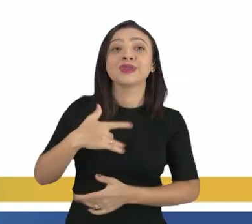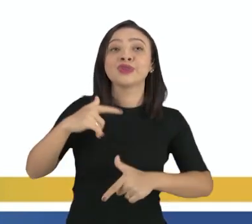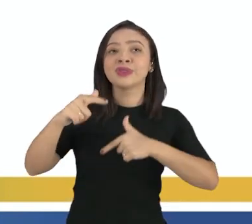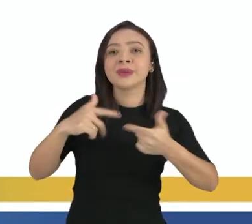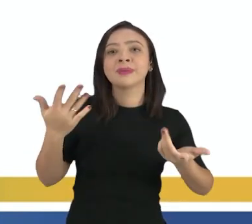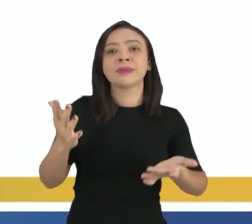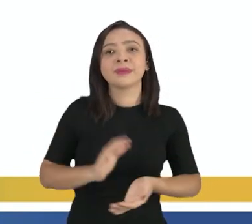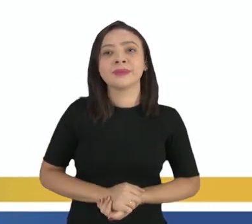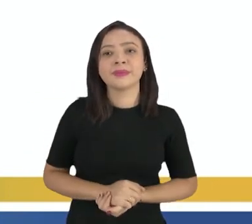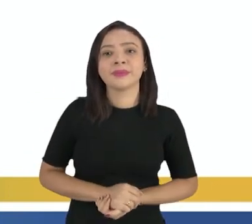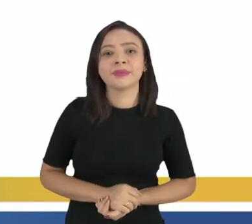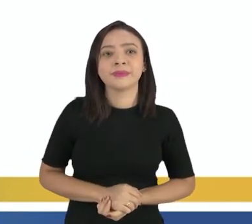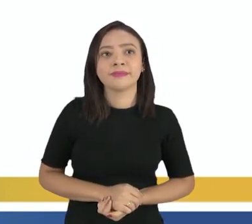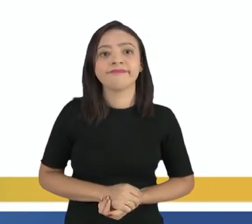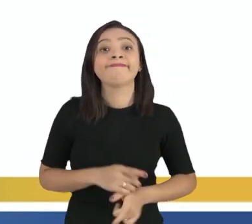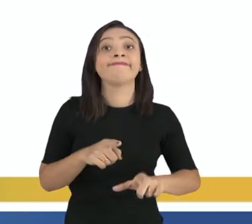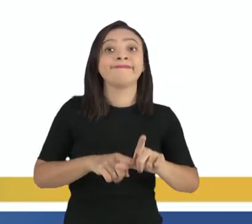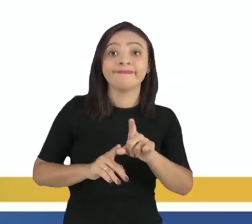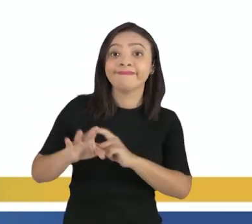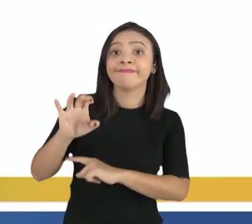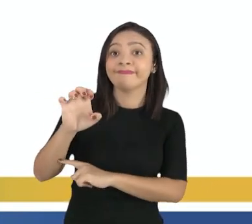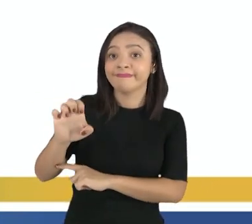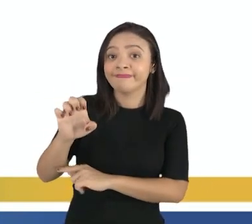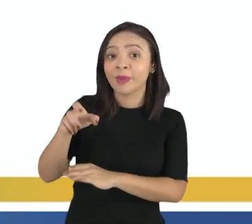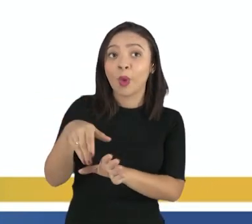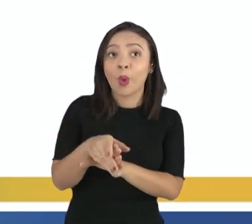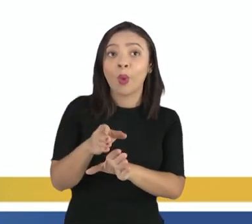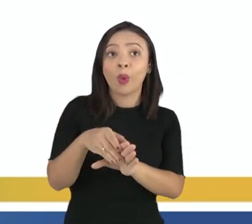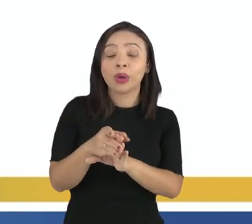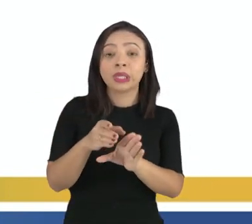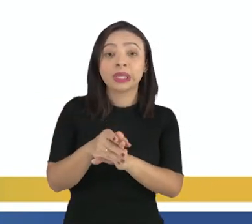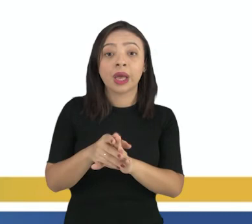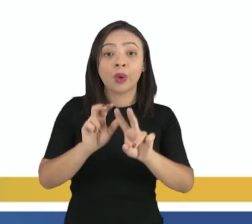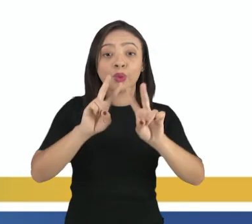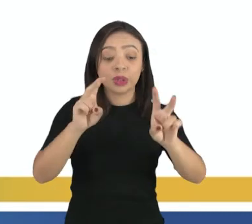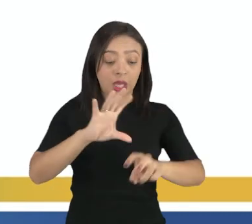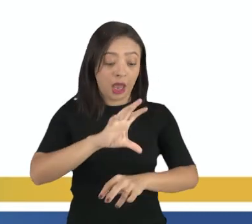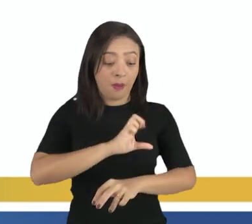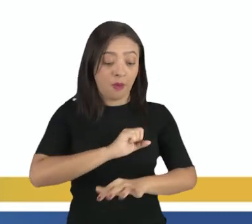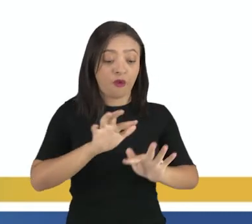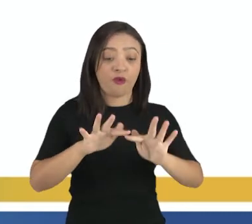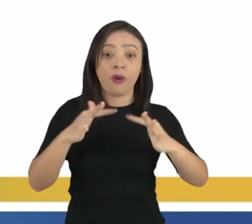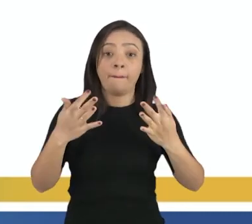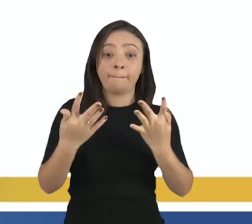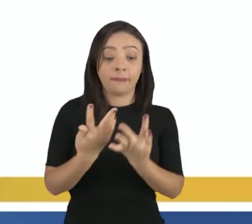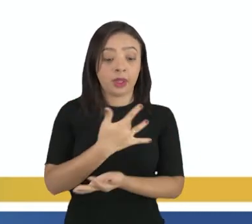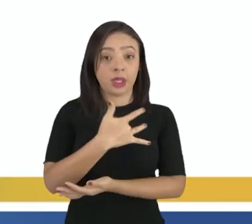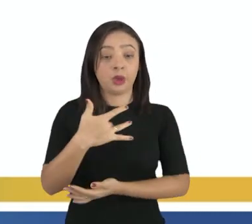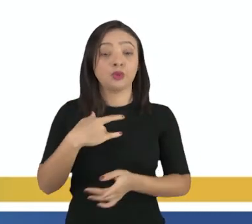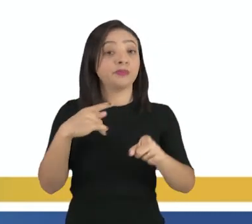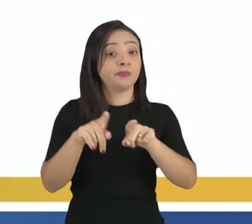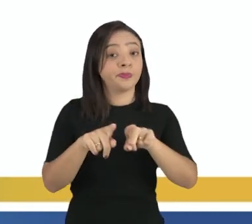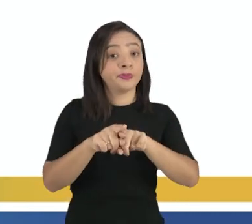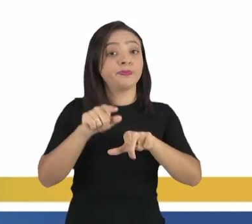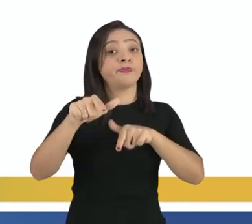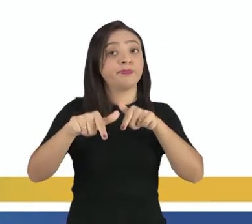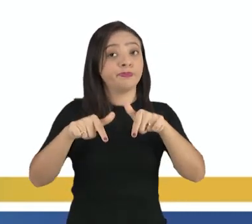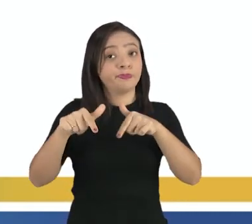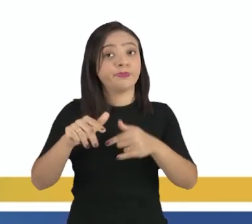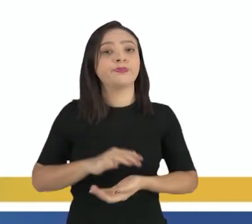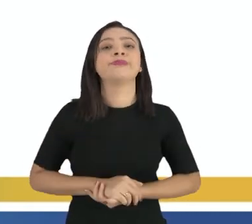aqui letra e aconselhar-se sobre amor família saúde e